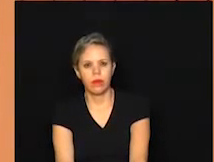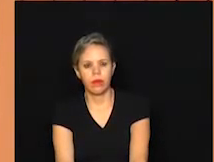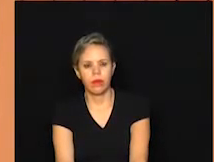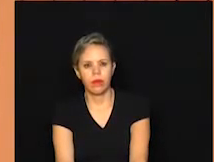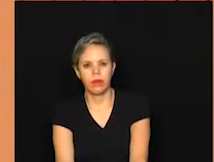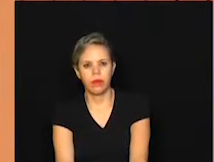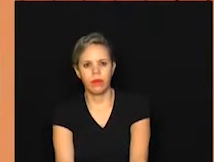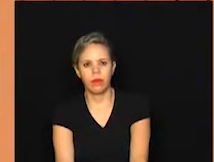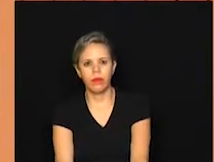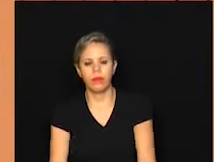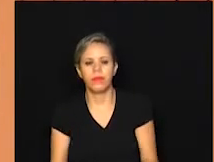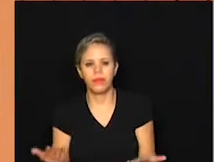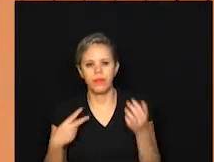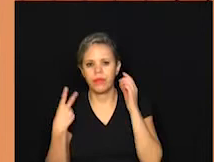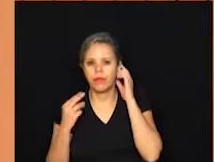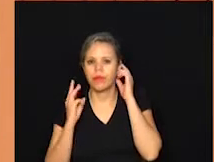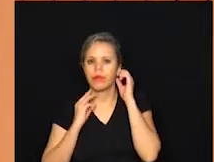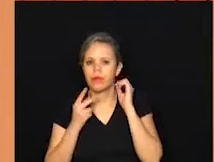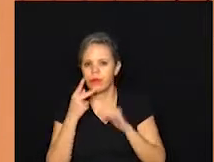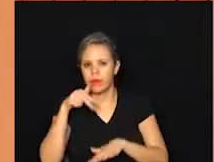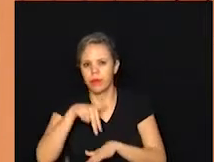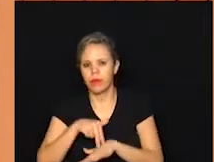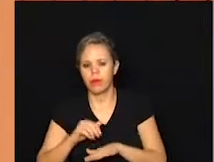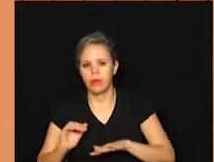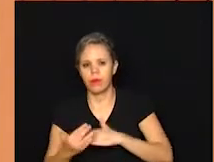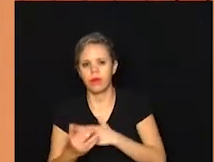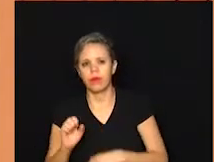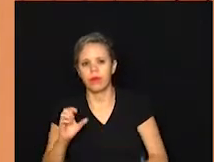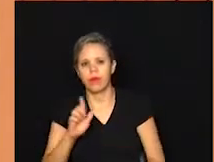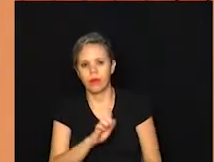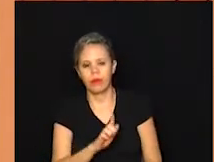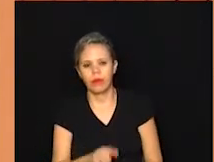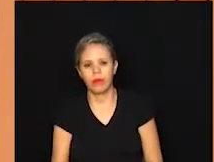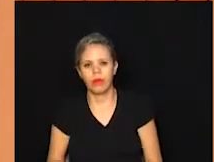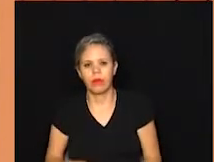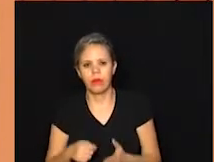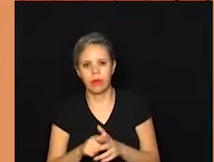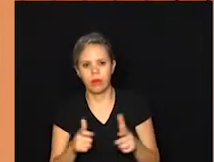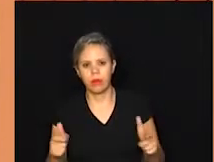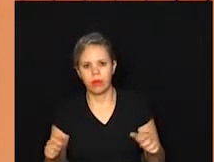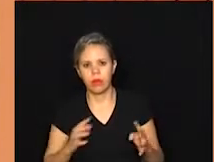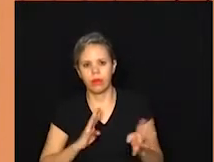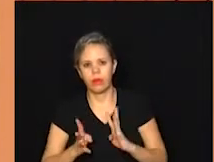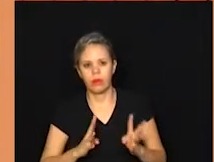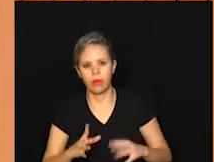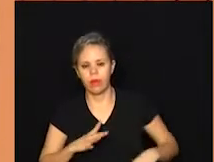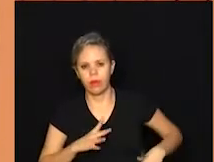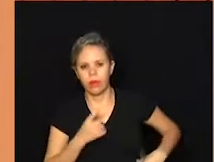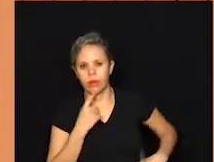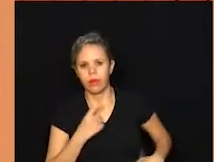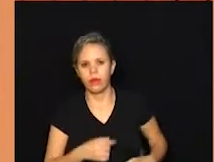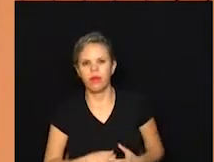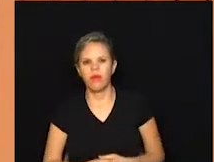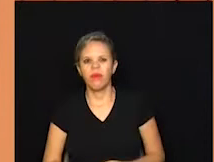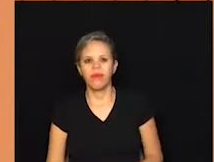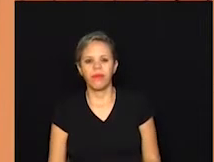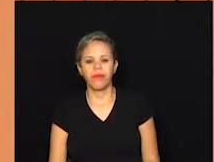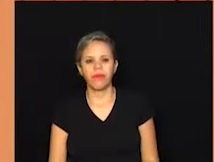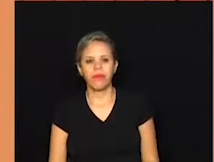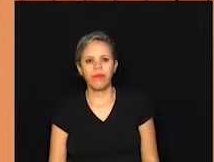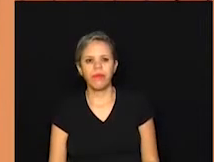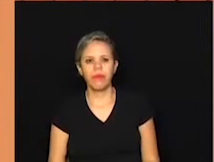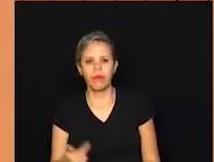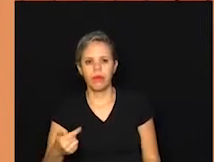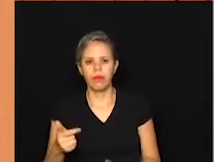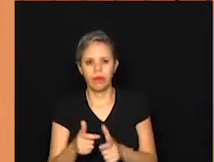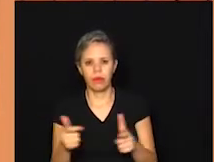comunicacão@campinas.sp.leg.br. Agora, o nosso vereador Cecílio, da região do Campo Grande, que é uma das regiões mais populosas que a gente tem aqui em Campinas, né, a segunda